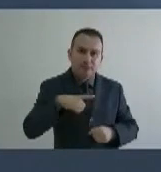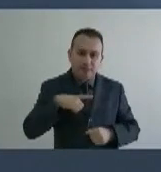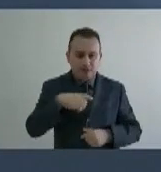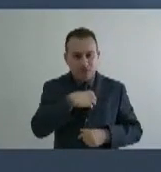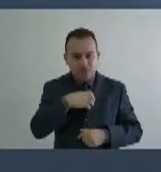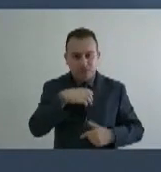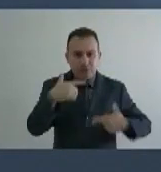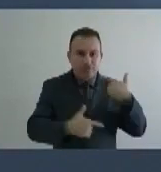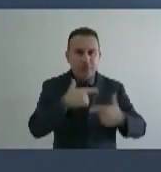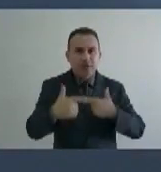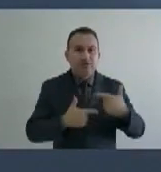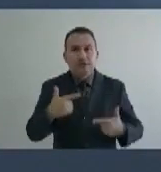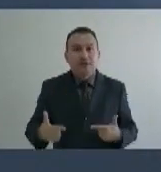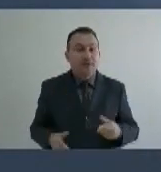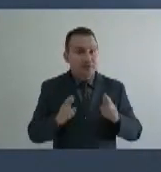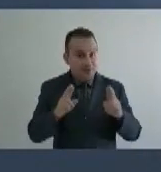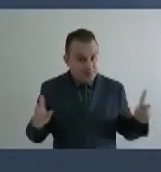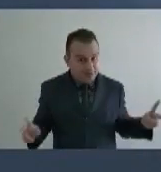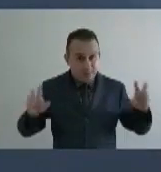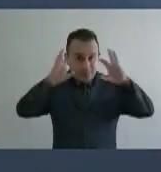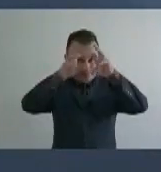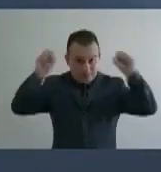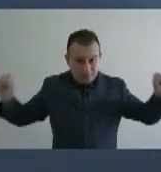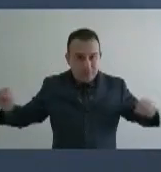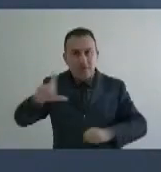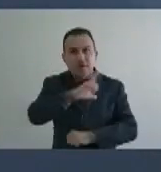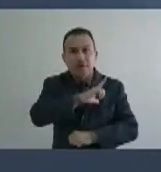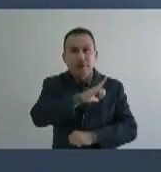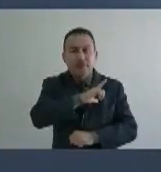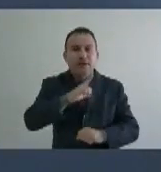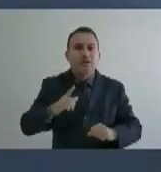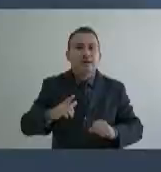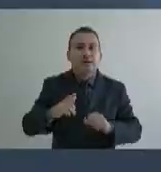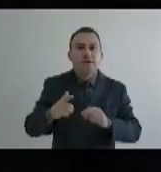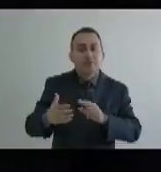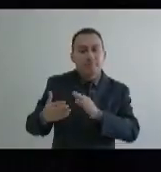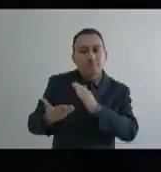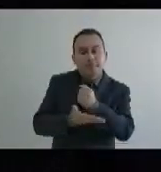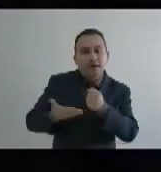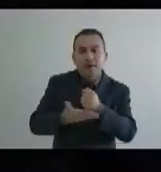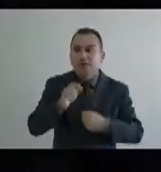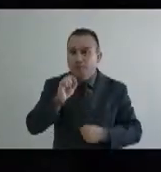de atuação. O tribunal, que tem como a sua premissa constitucional fazer o controle externo das